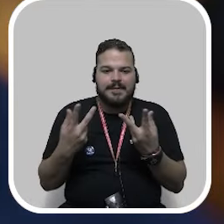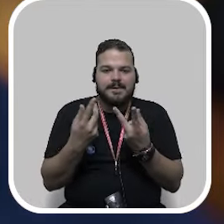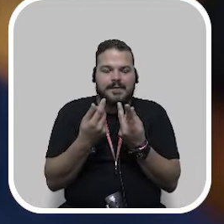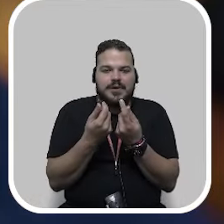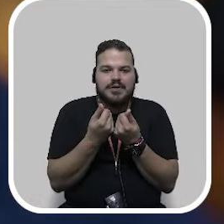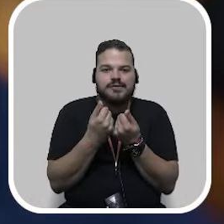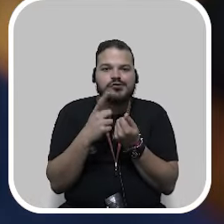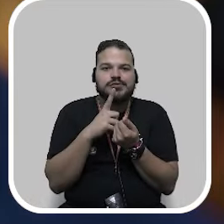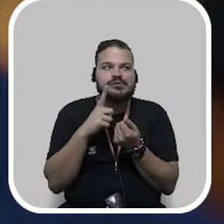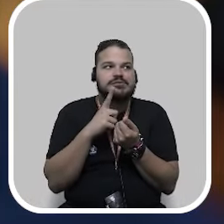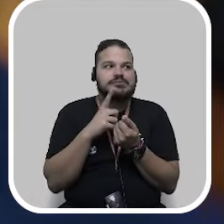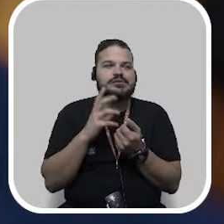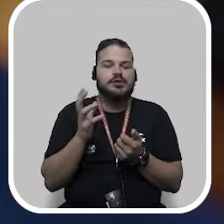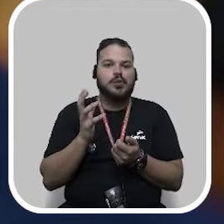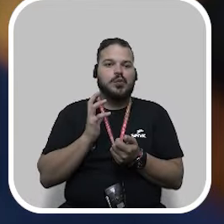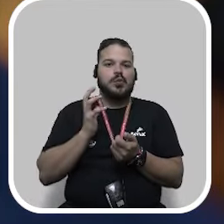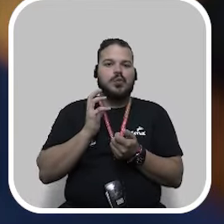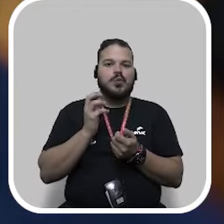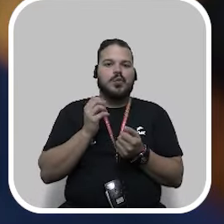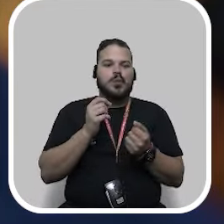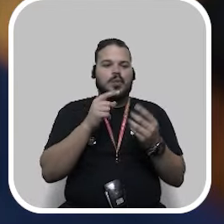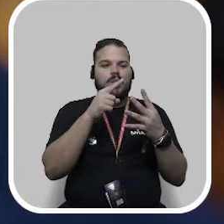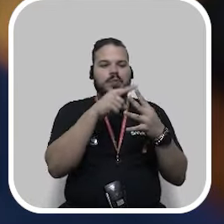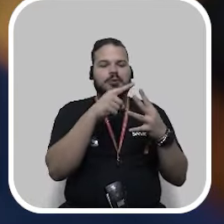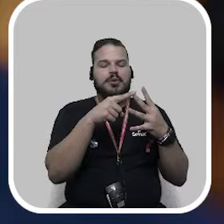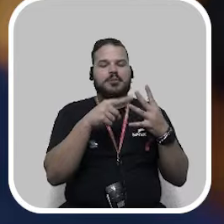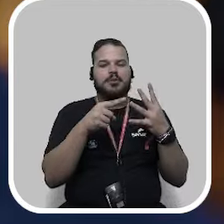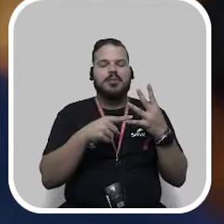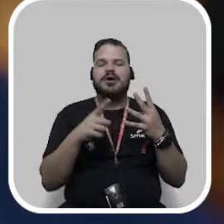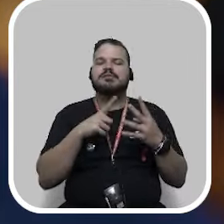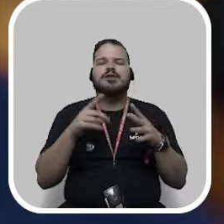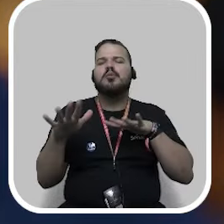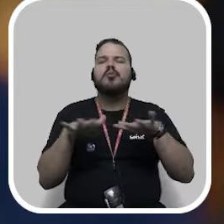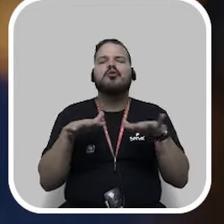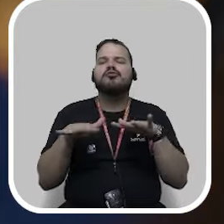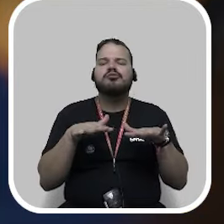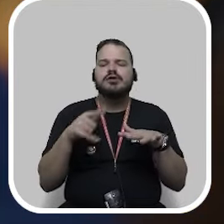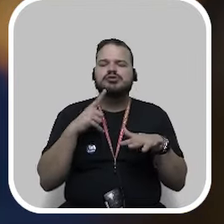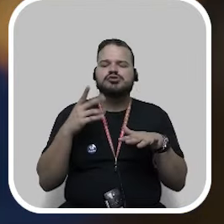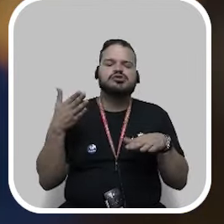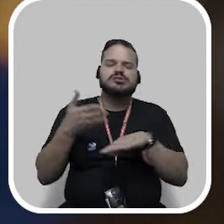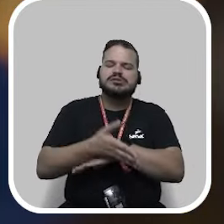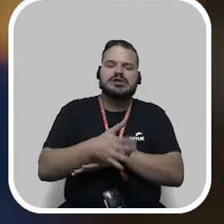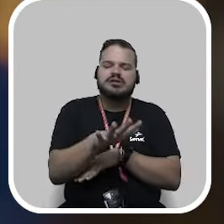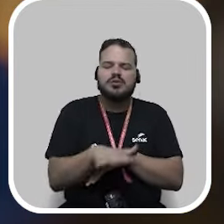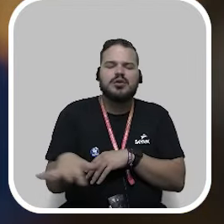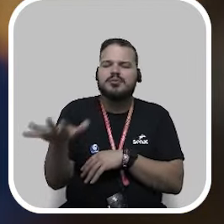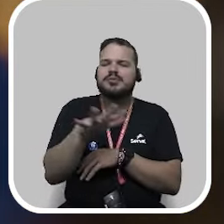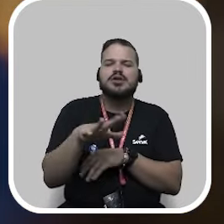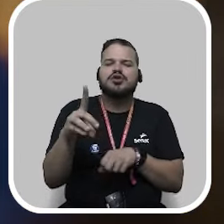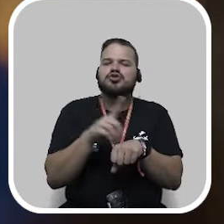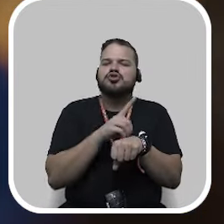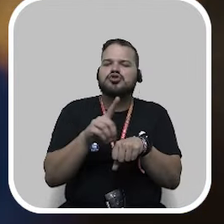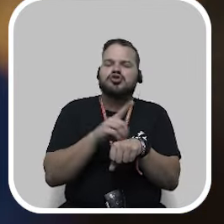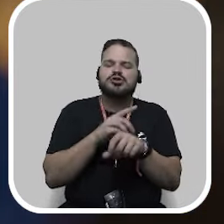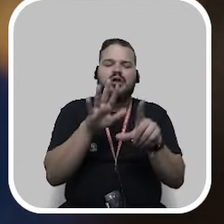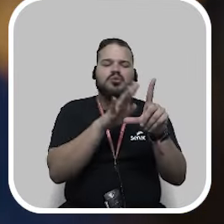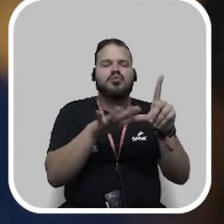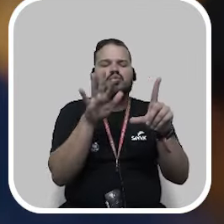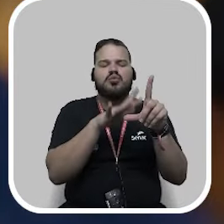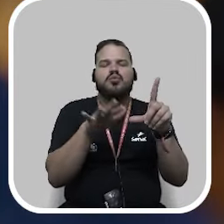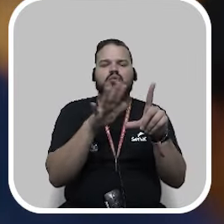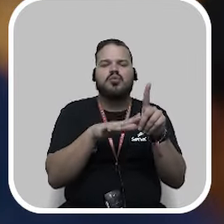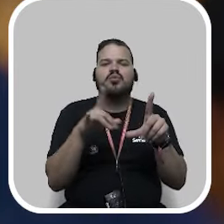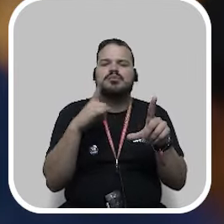e e o conteúdo que é passado na TV Existe algum movimento da gente trazer algum ambiente digital algum k code que as pessoas possam